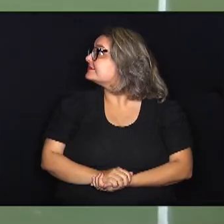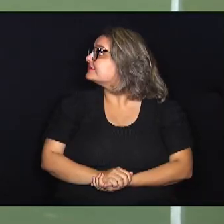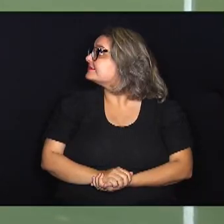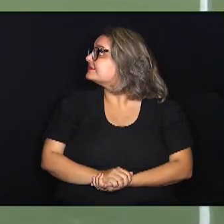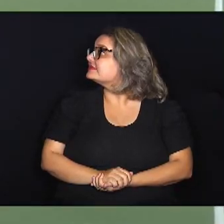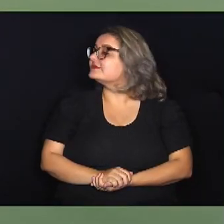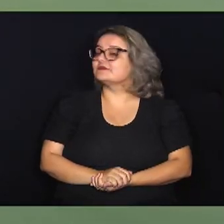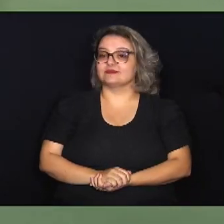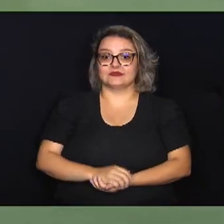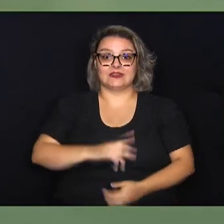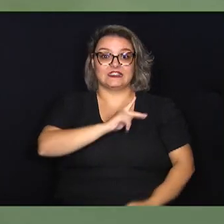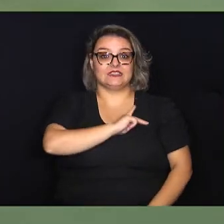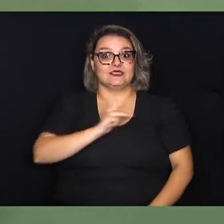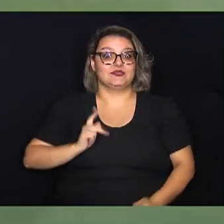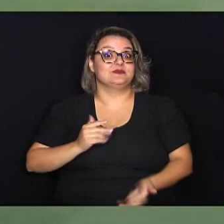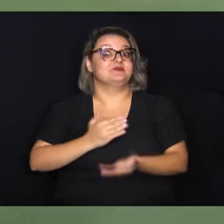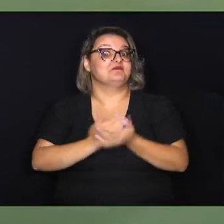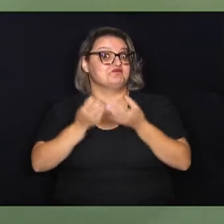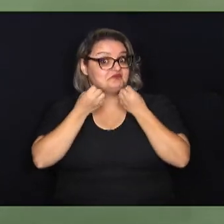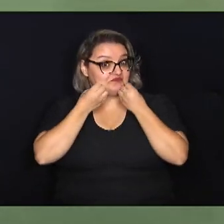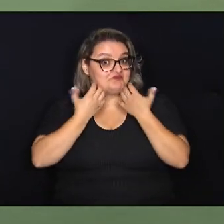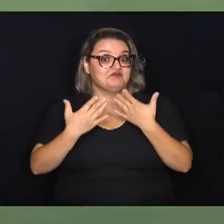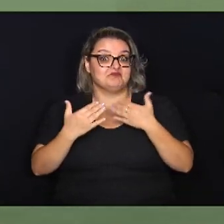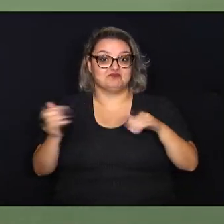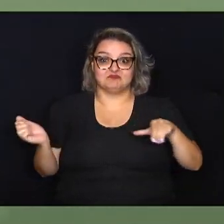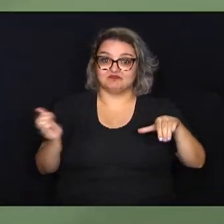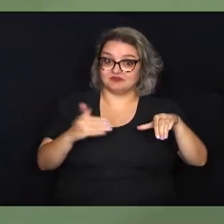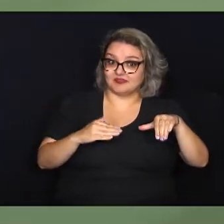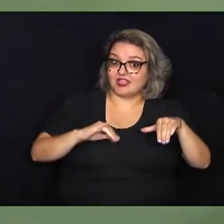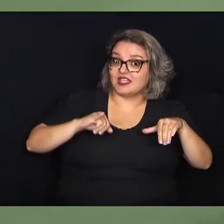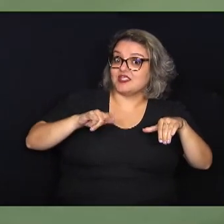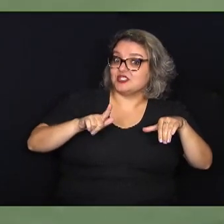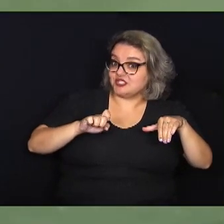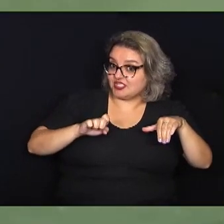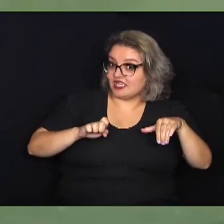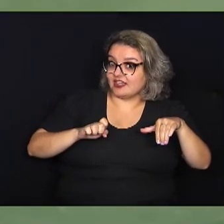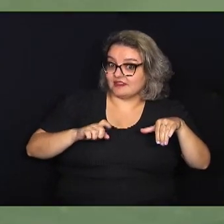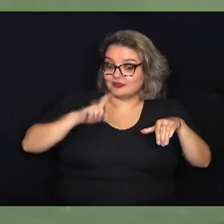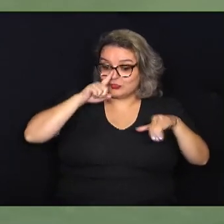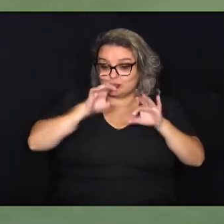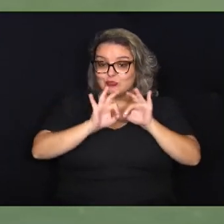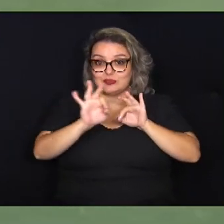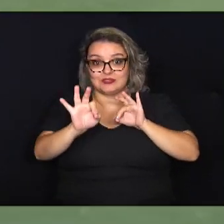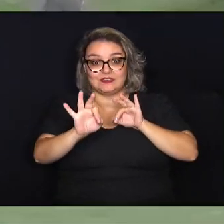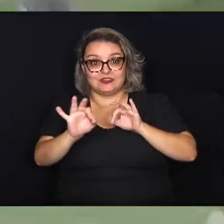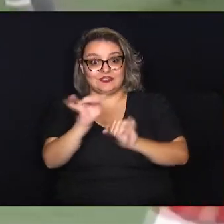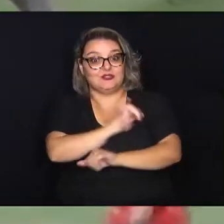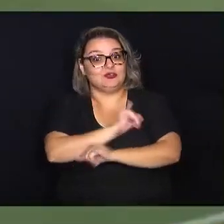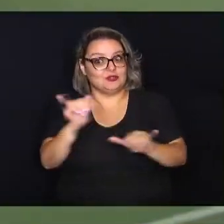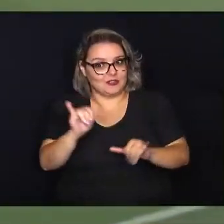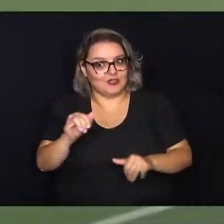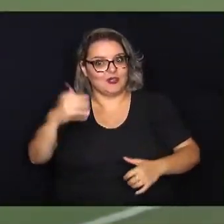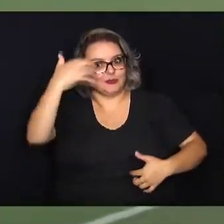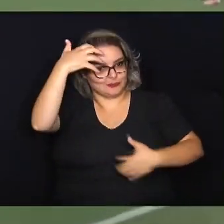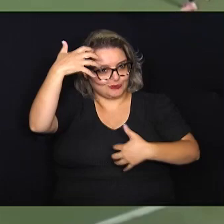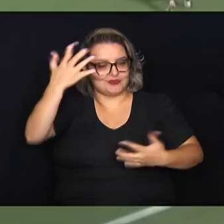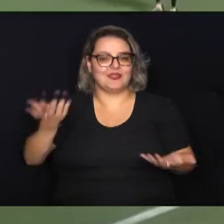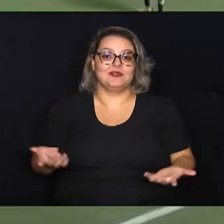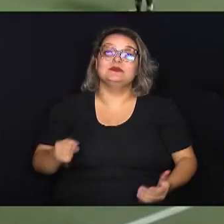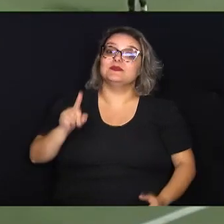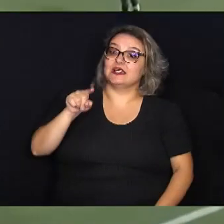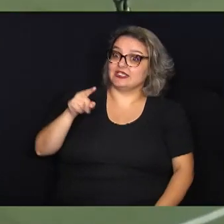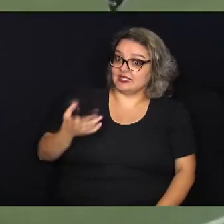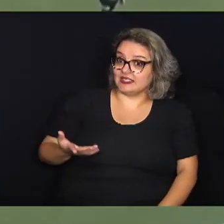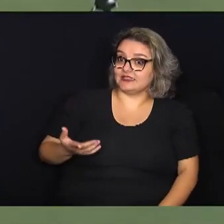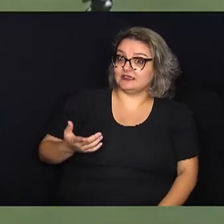A Ponte começa bem, o atacante Gé arrisca de longe e já avisa que era dia da Macaca. Pois é, mas